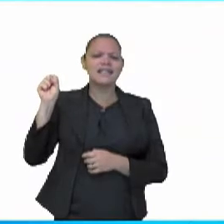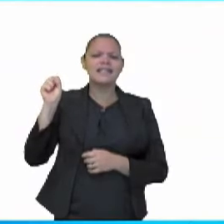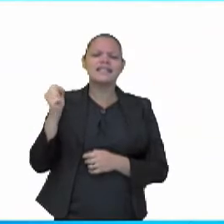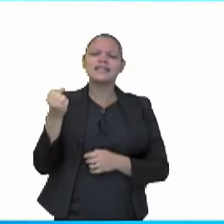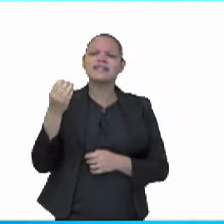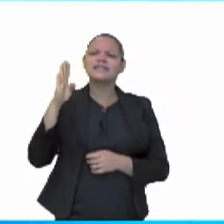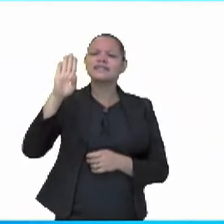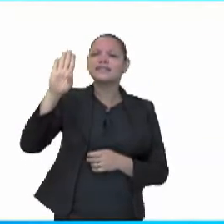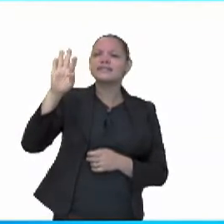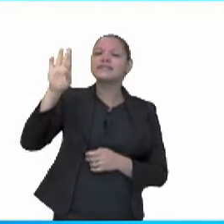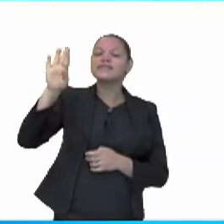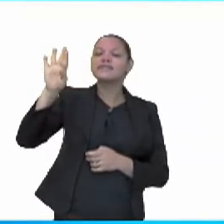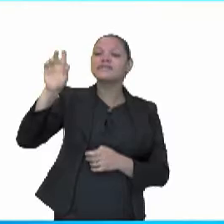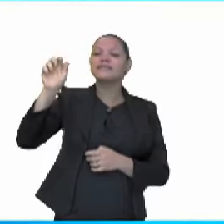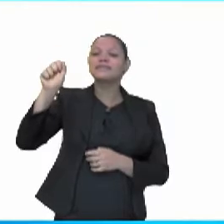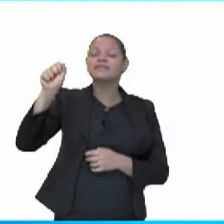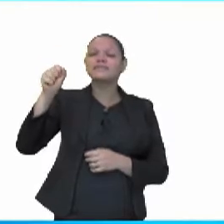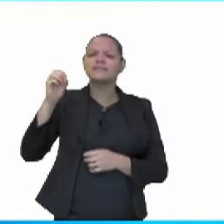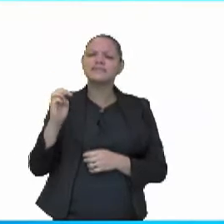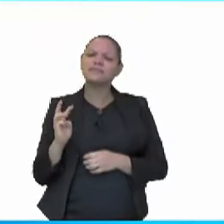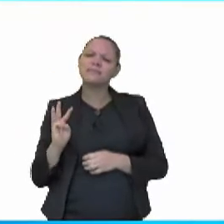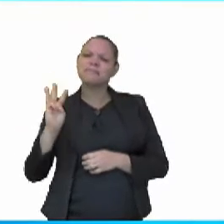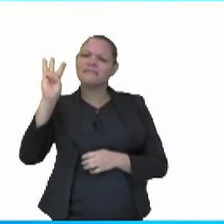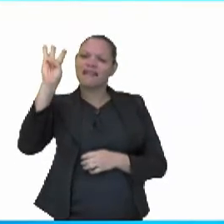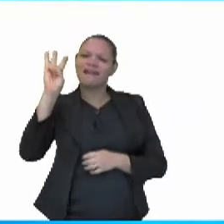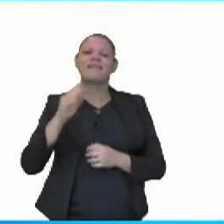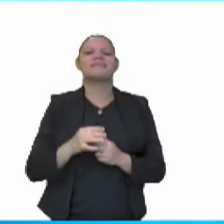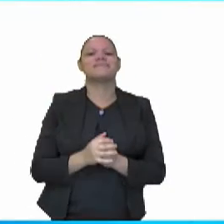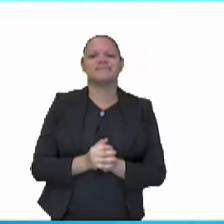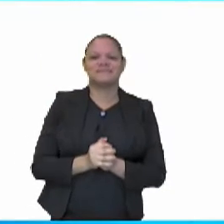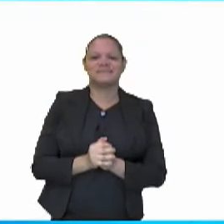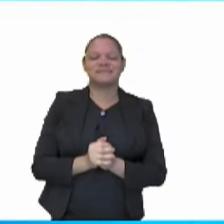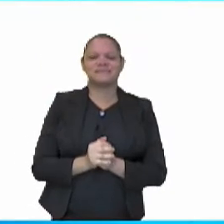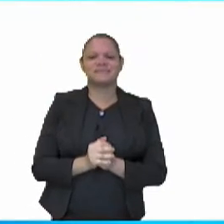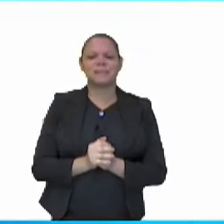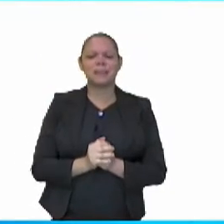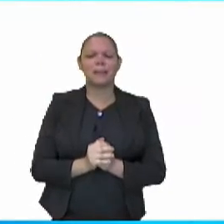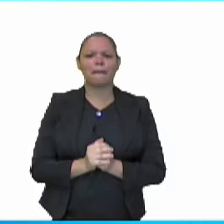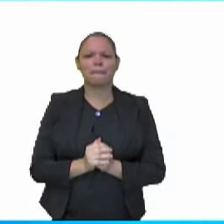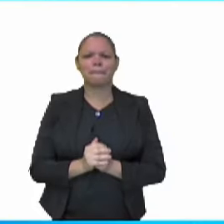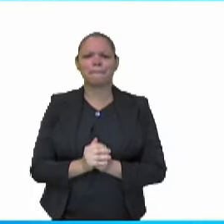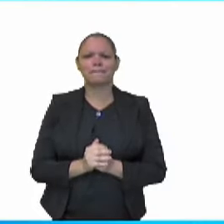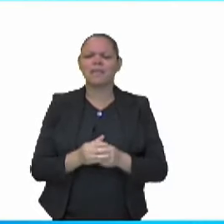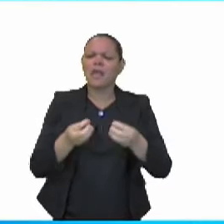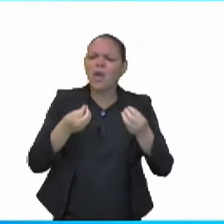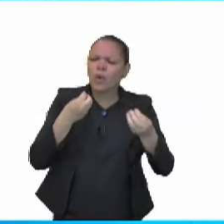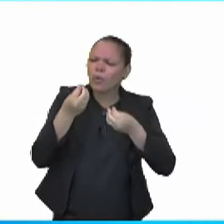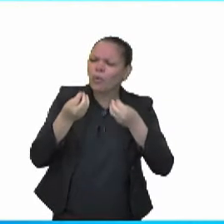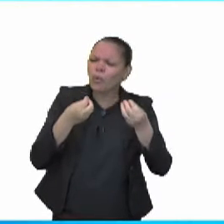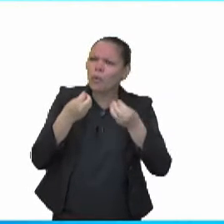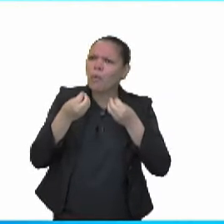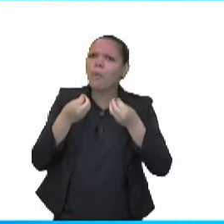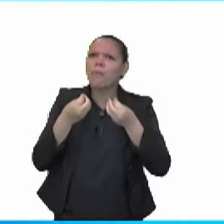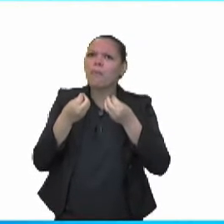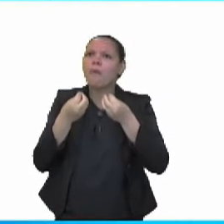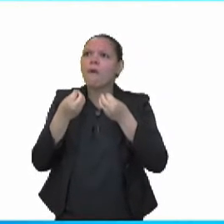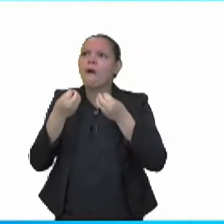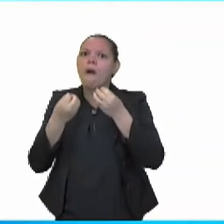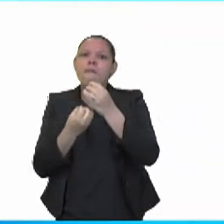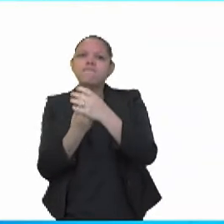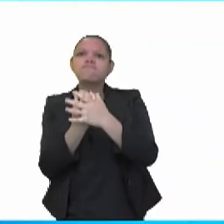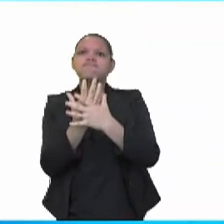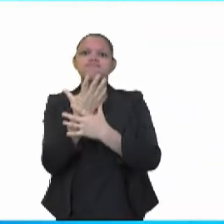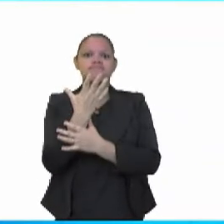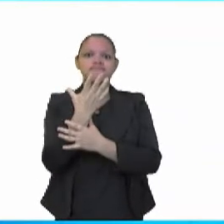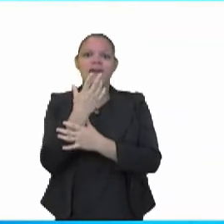uma grande influência para mim. Realmente é um completo. Tiago, como surgiu a ideia de criar este rap